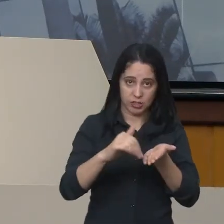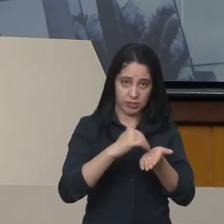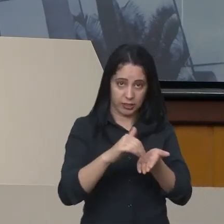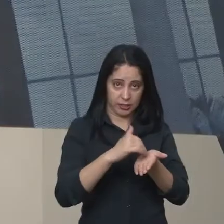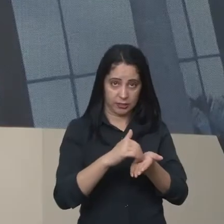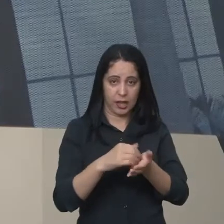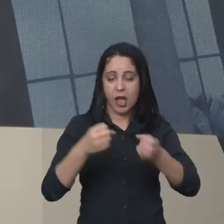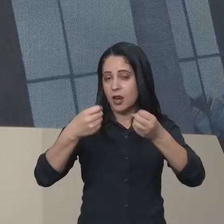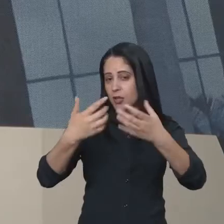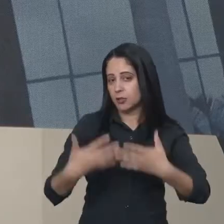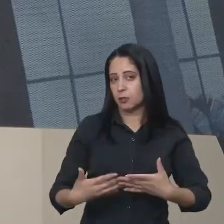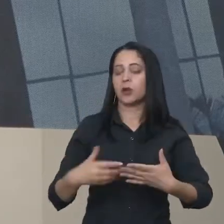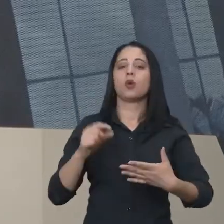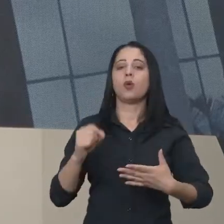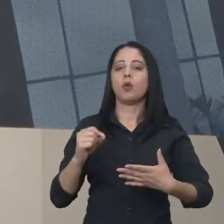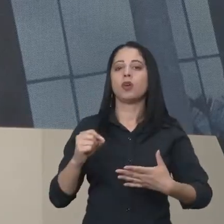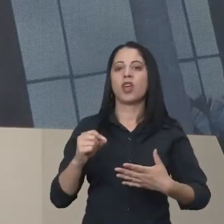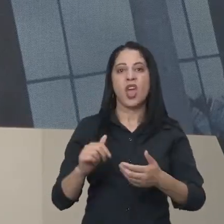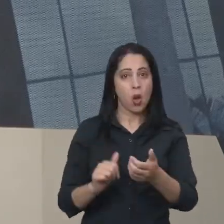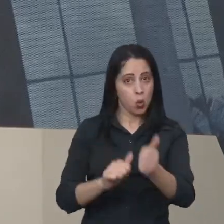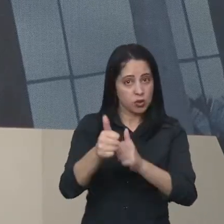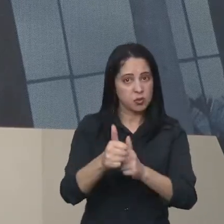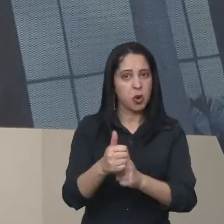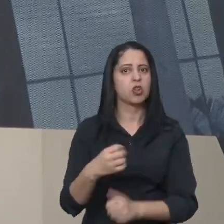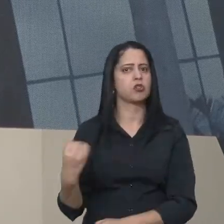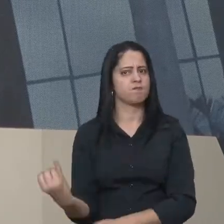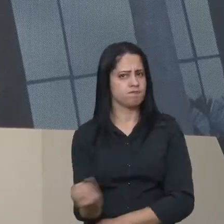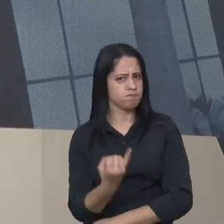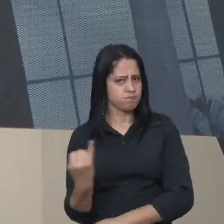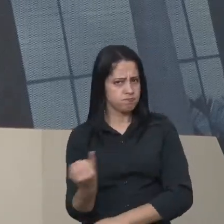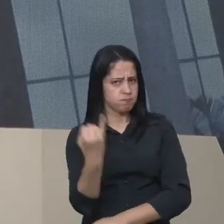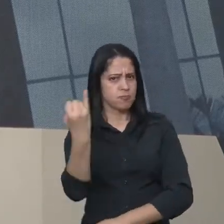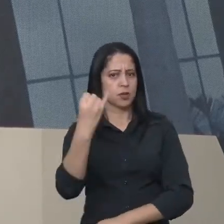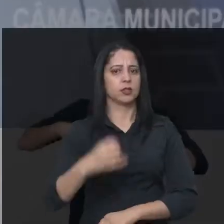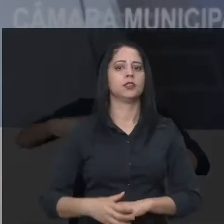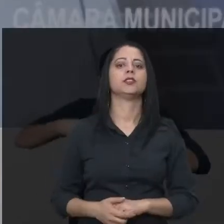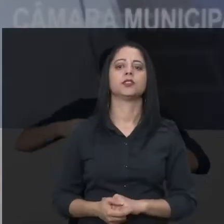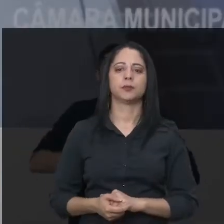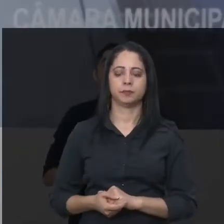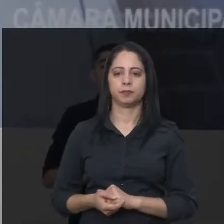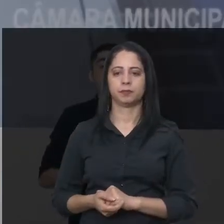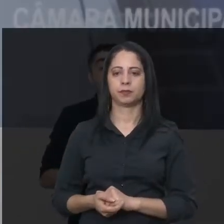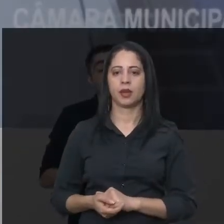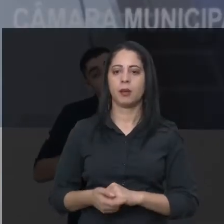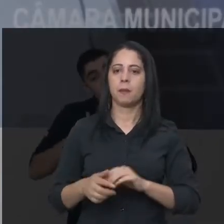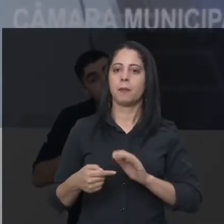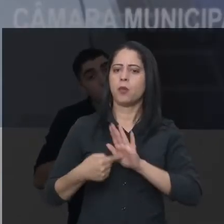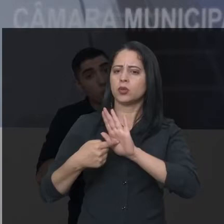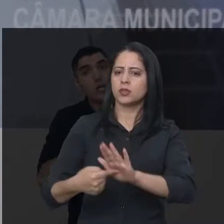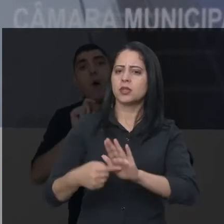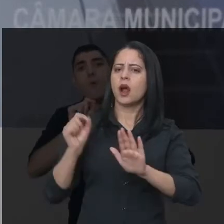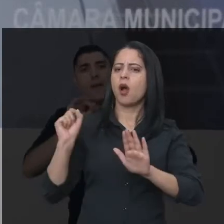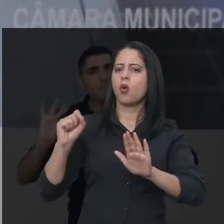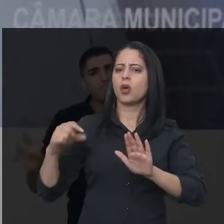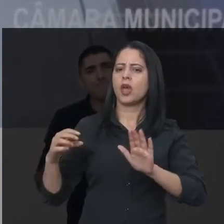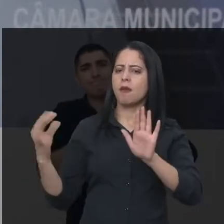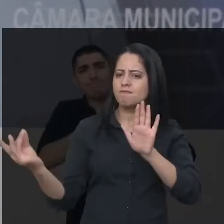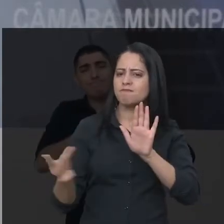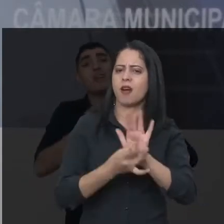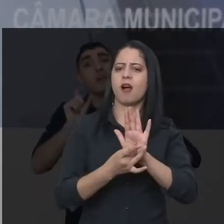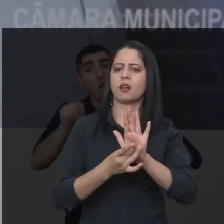do Panathlon defendeu o quanto o esporte pode ser transformador. Mostrar de fato